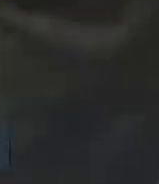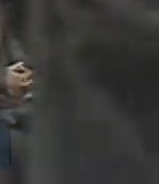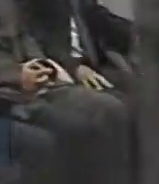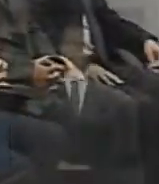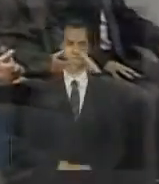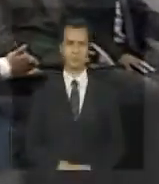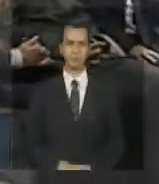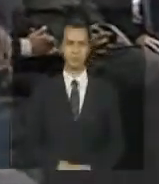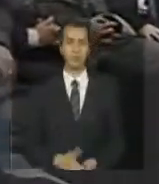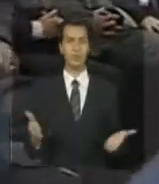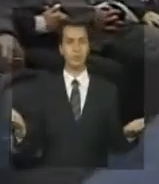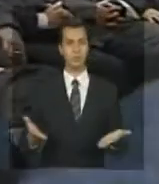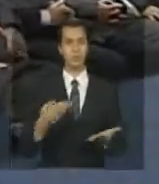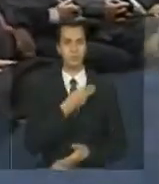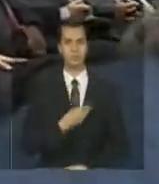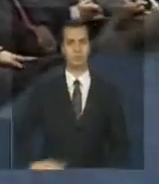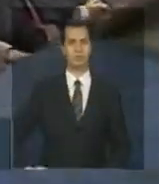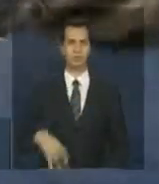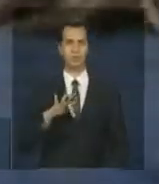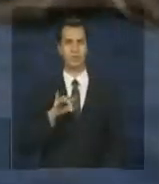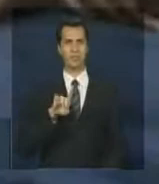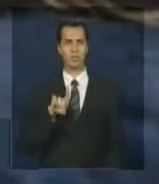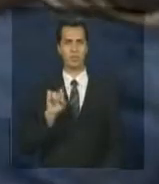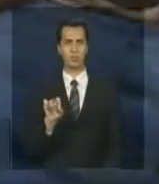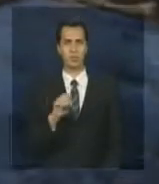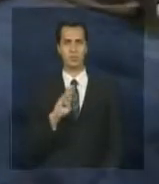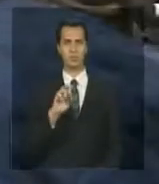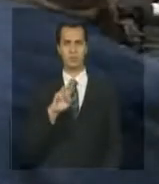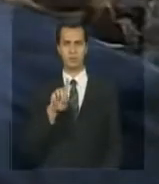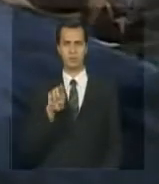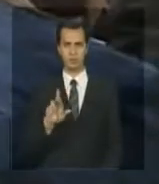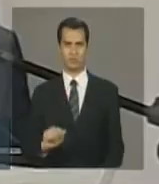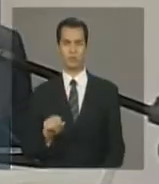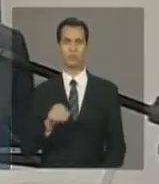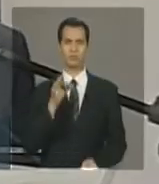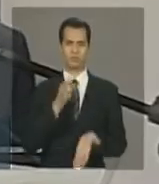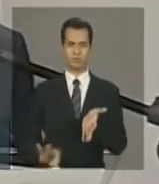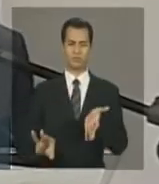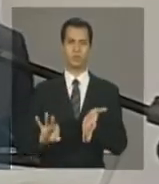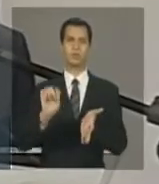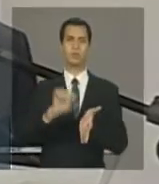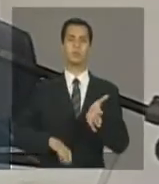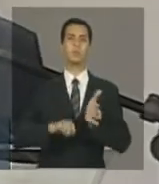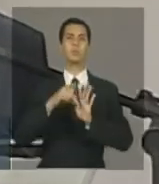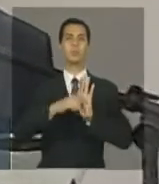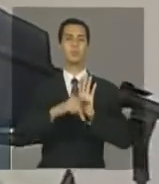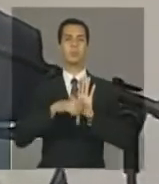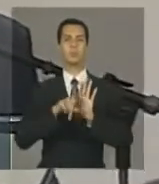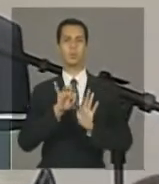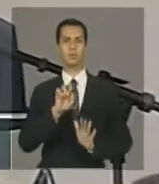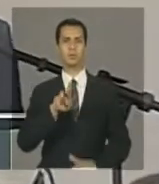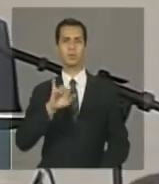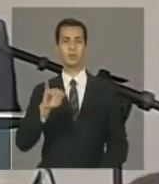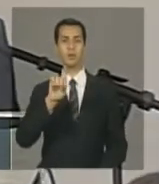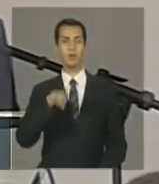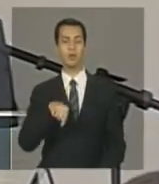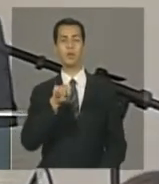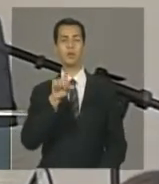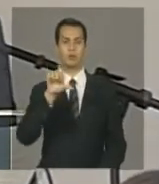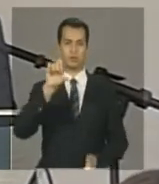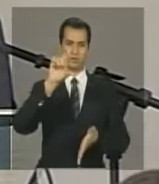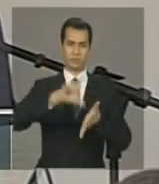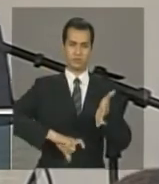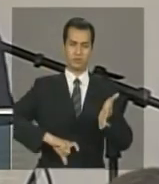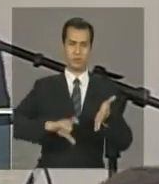Olá neste momento o ministro da integração nacional Fernando Bezerra Coelho assina a portaria que regulamenta a universalização